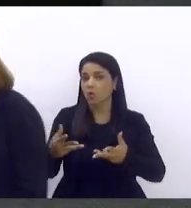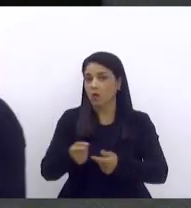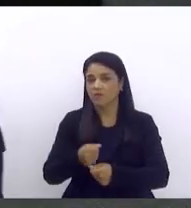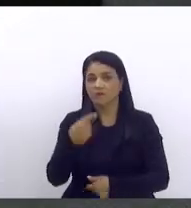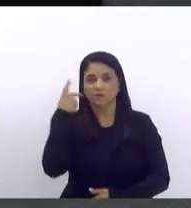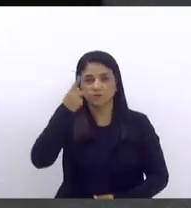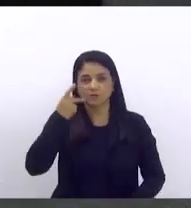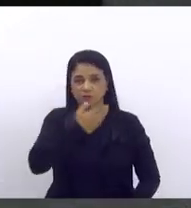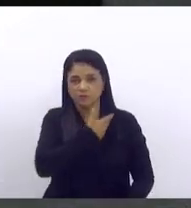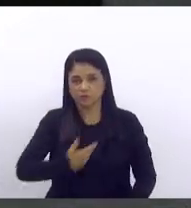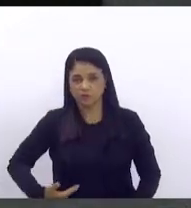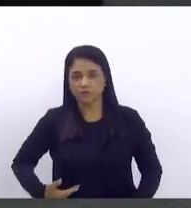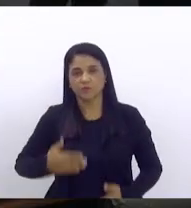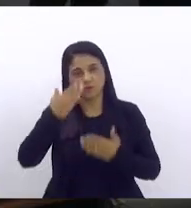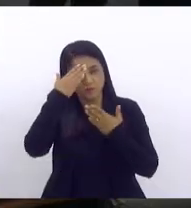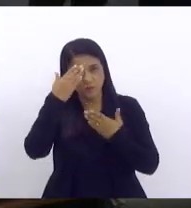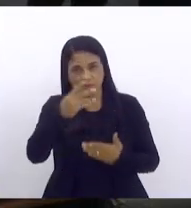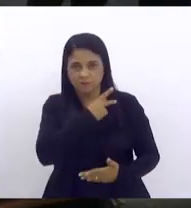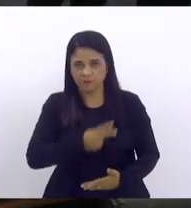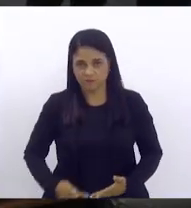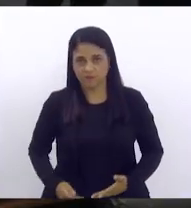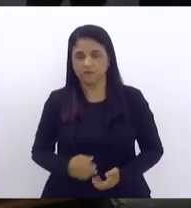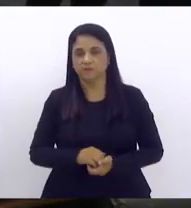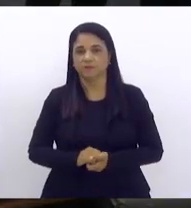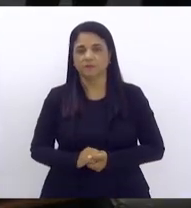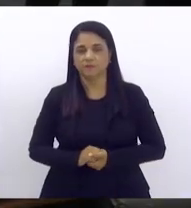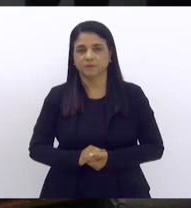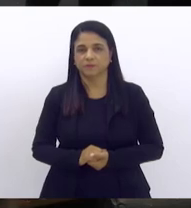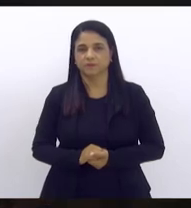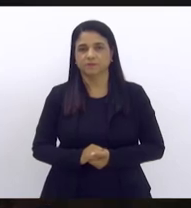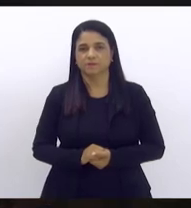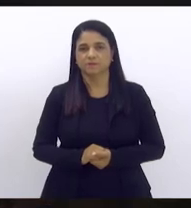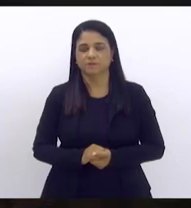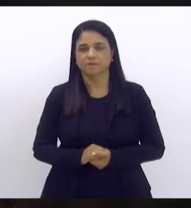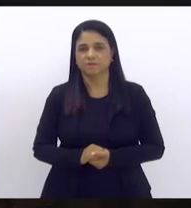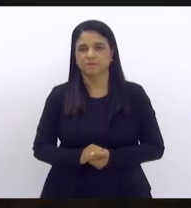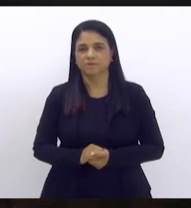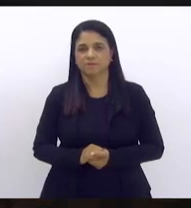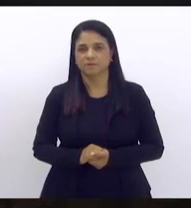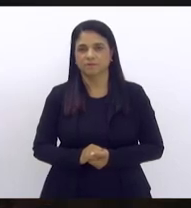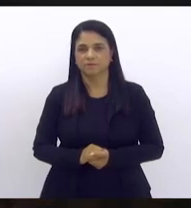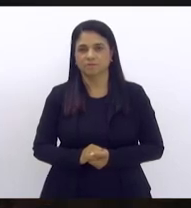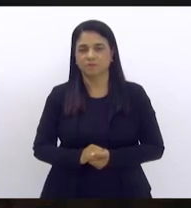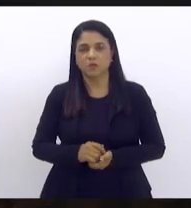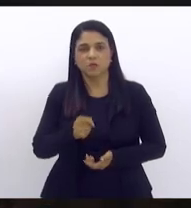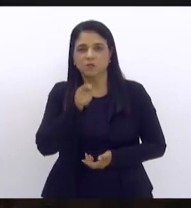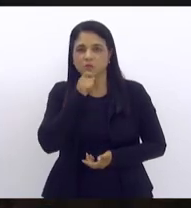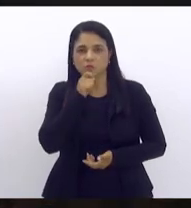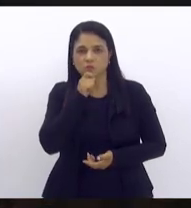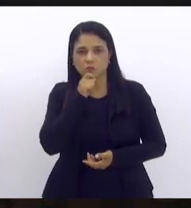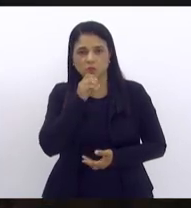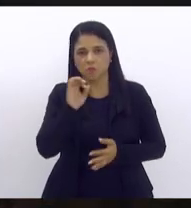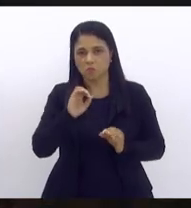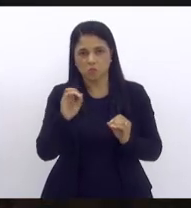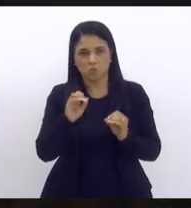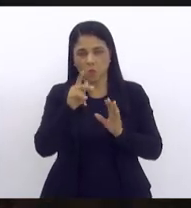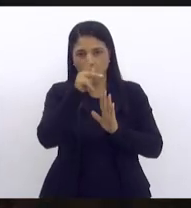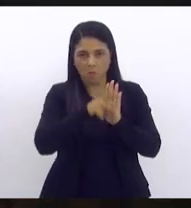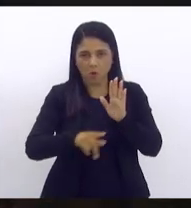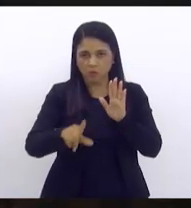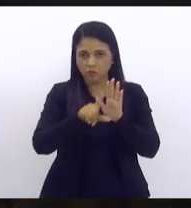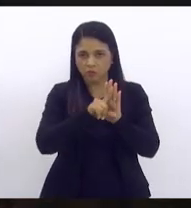É isso, senhor presidente. Muito obrigada. Em não havendo mais